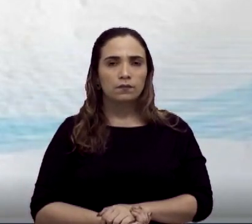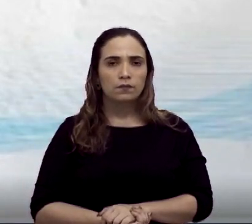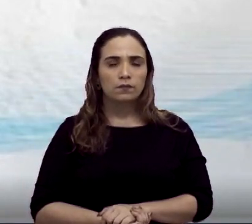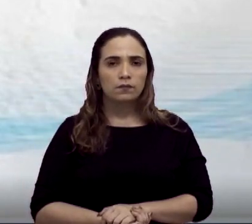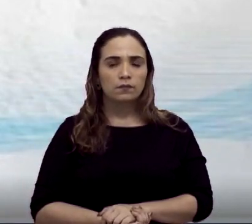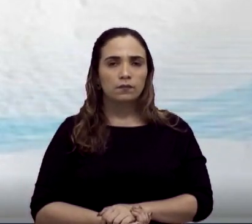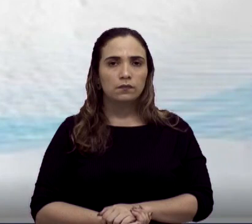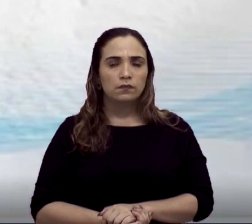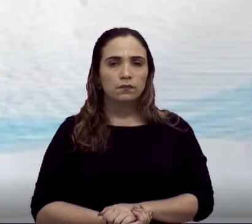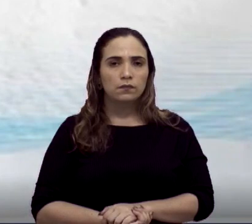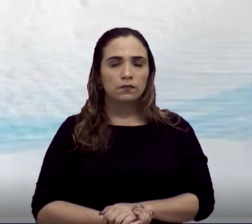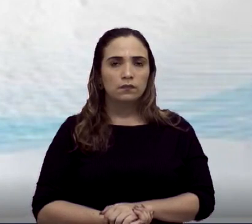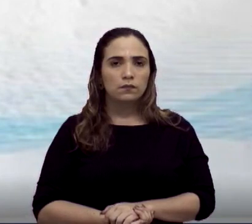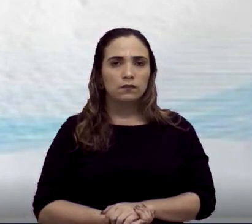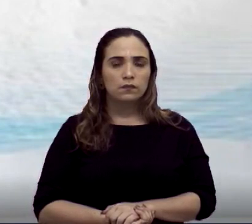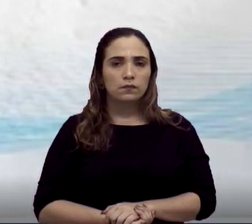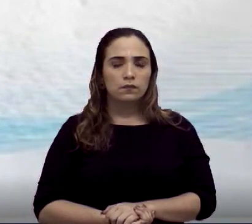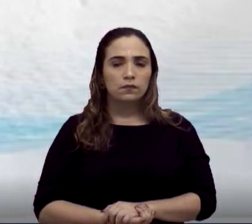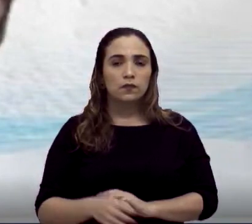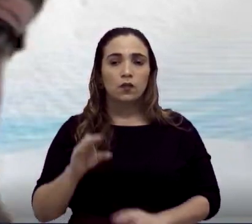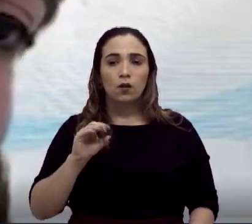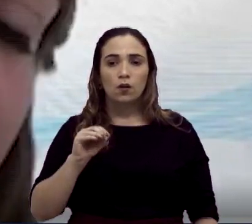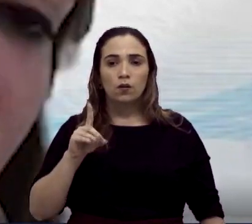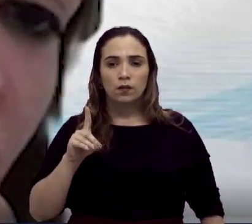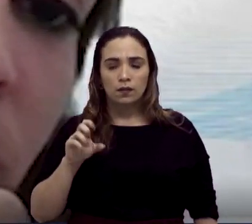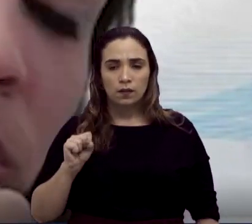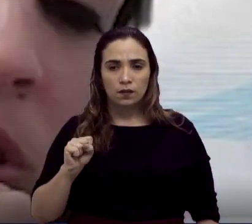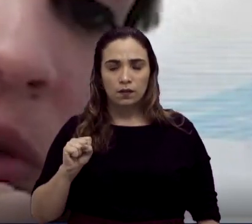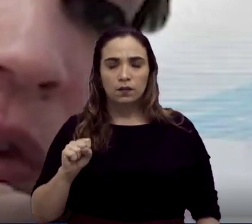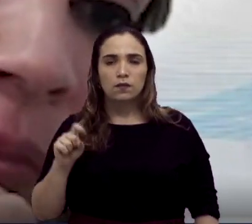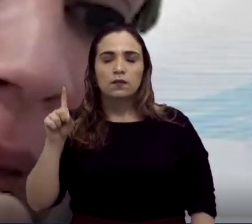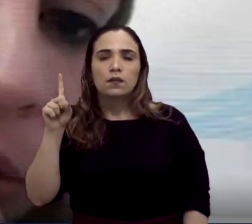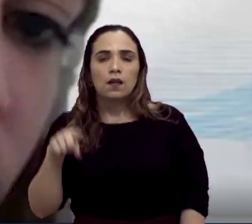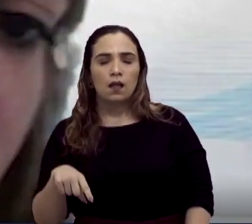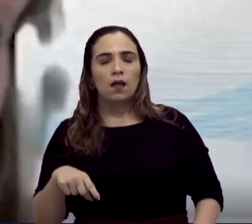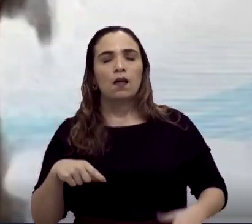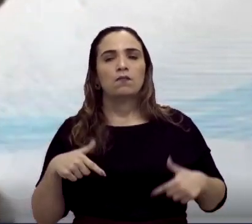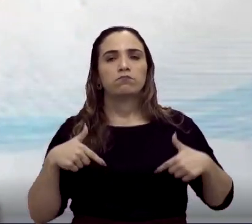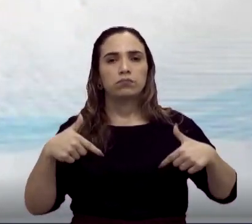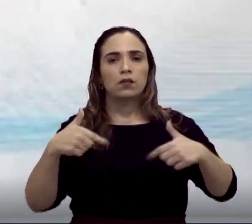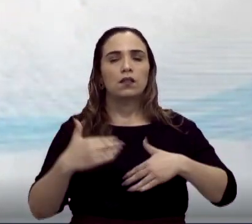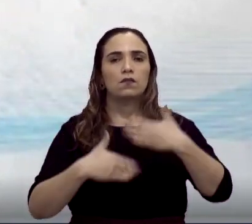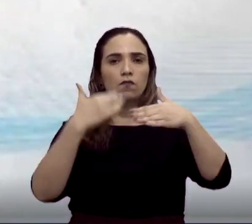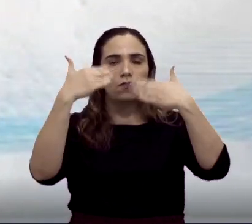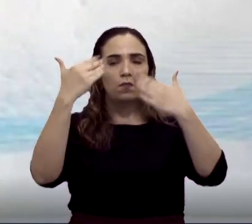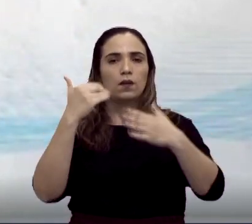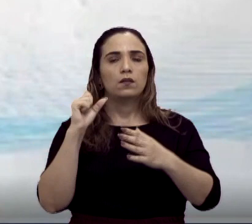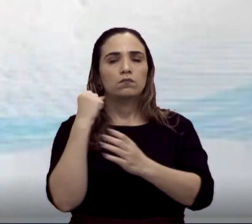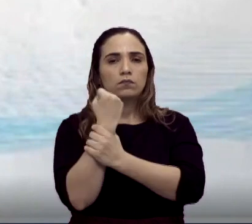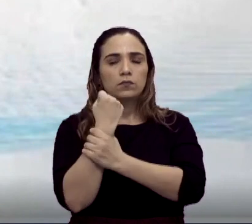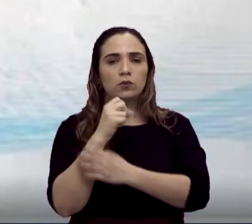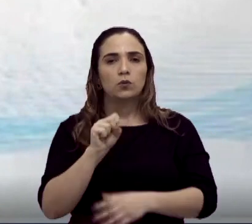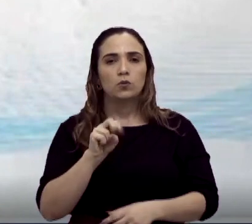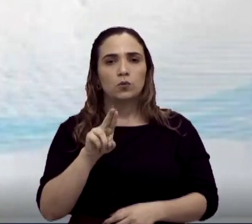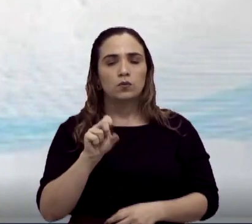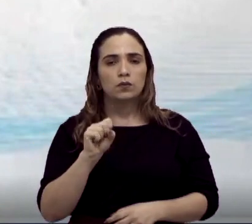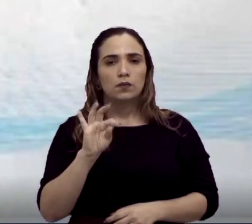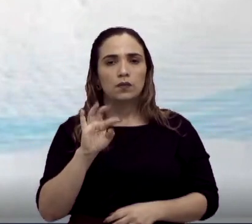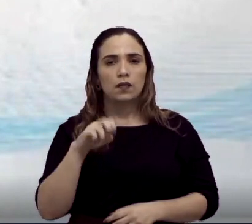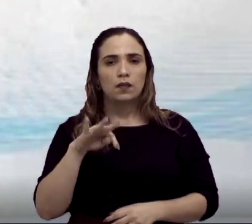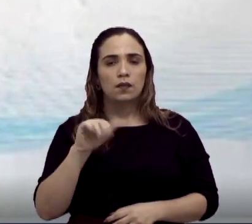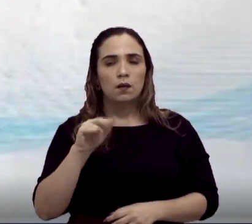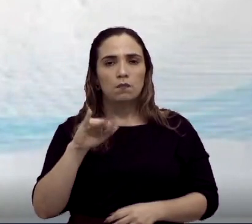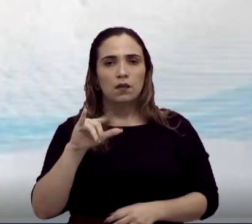Sobre os ODS, né? Os ODS são ações de desenvolvimento de sustentabilidade que foram definidas há algum